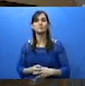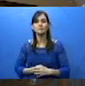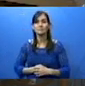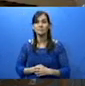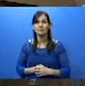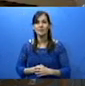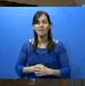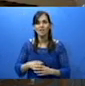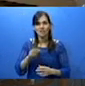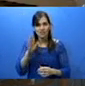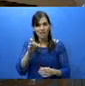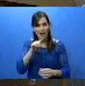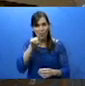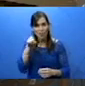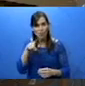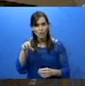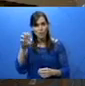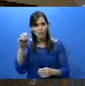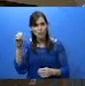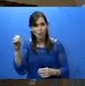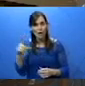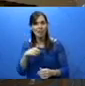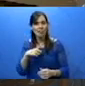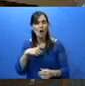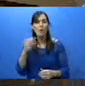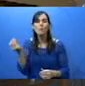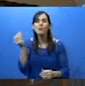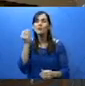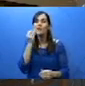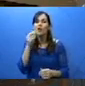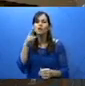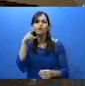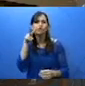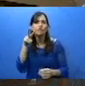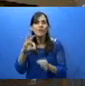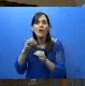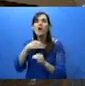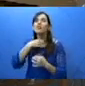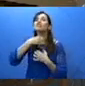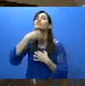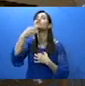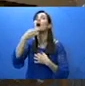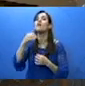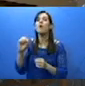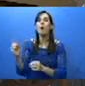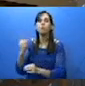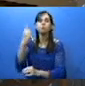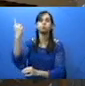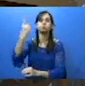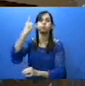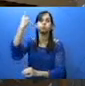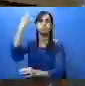foi no zoológico, já teve a oportunidade de ver uma girafa, sabe o tamanho que ela é.